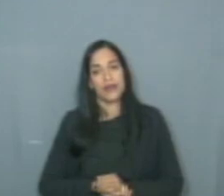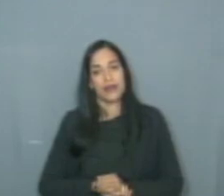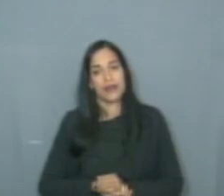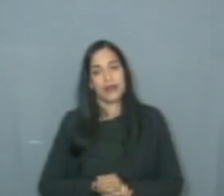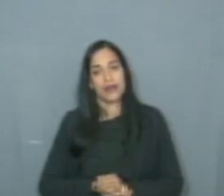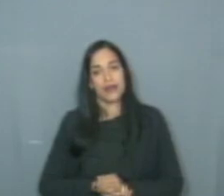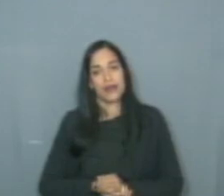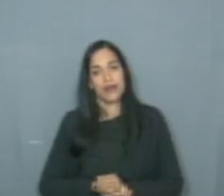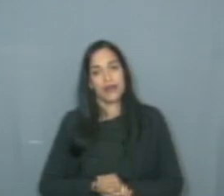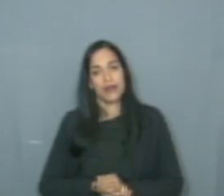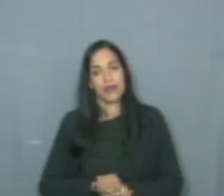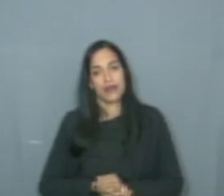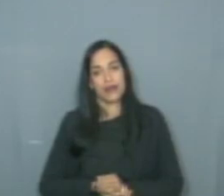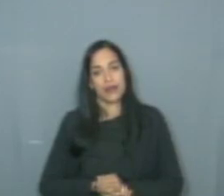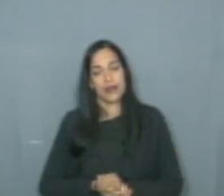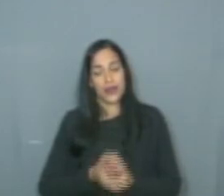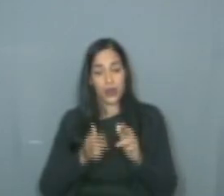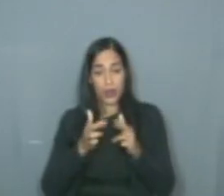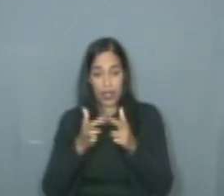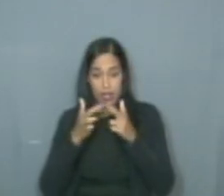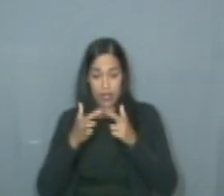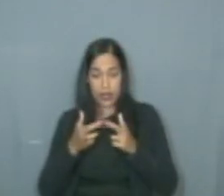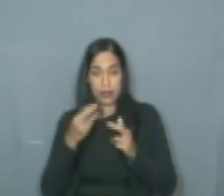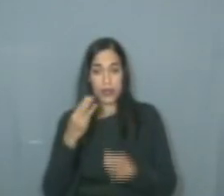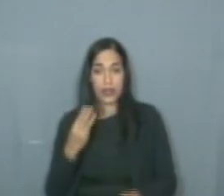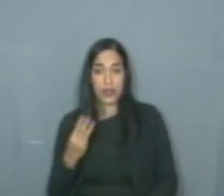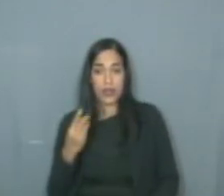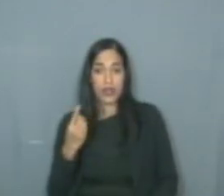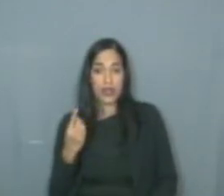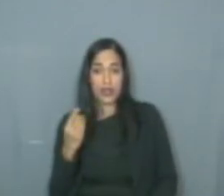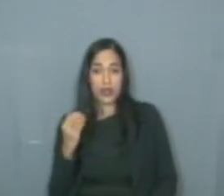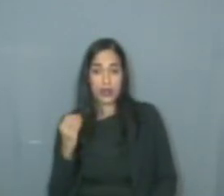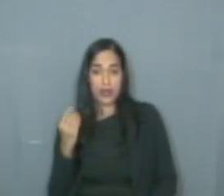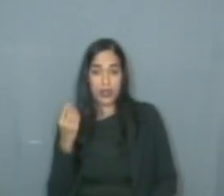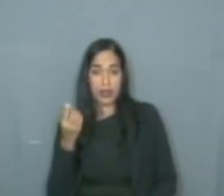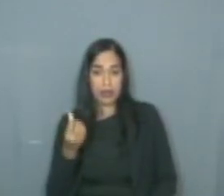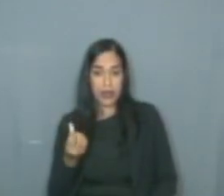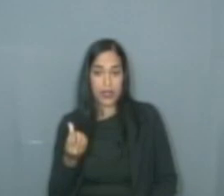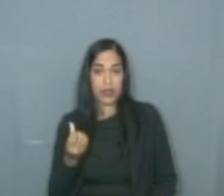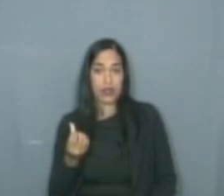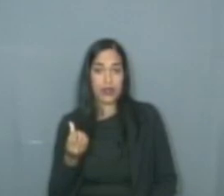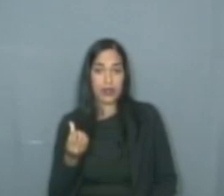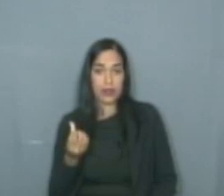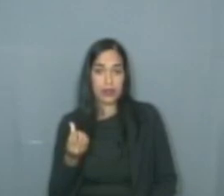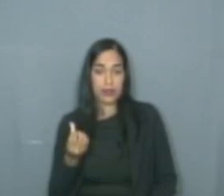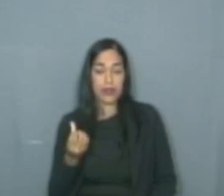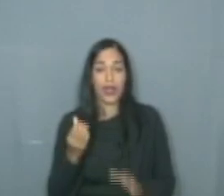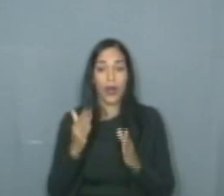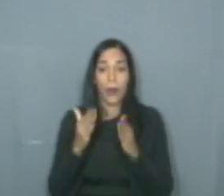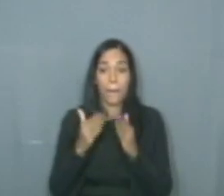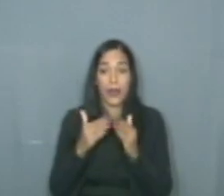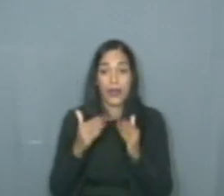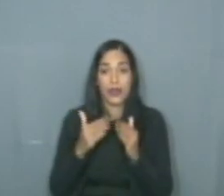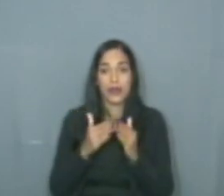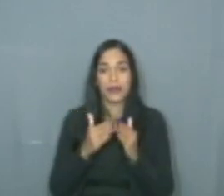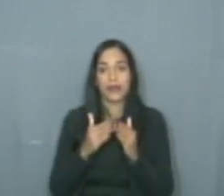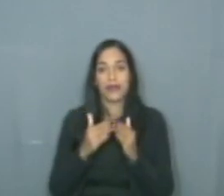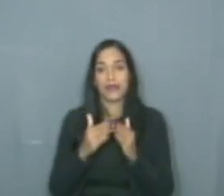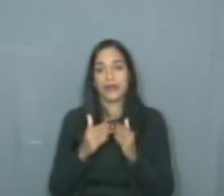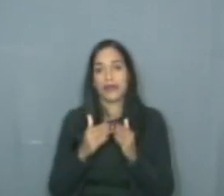Esse aqui agora não. O requerimento 3106 é um pedido...